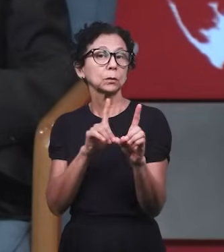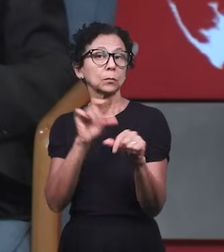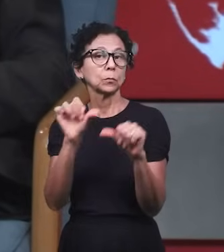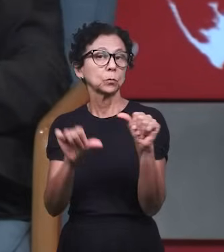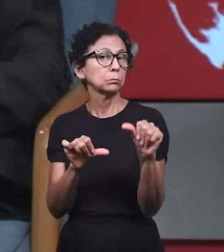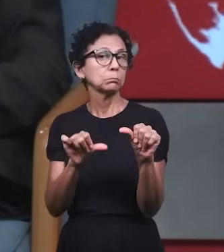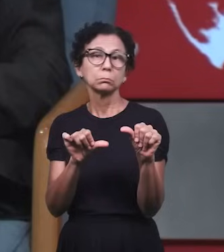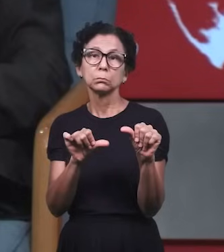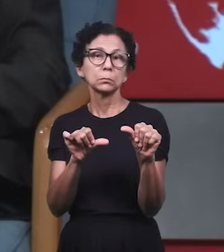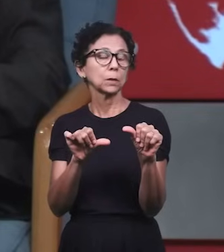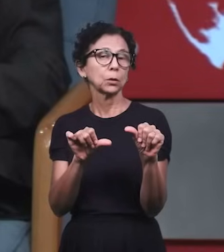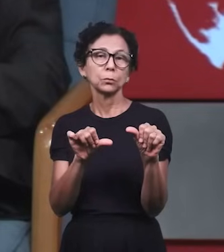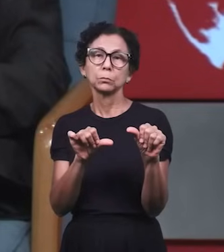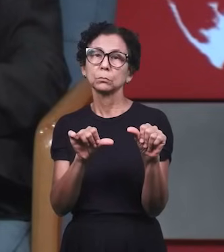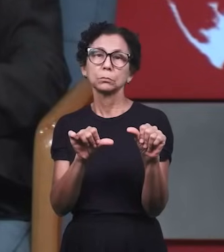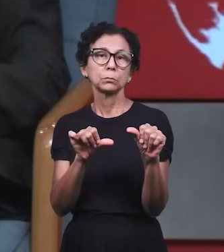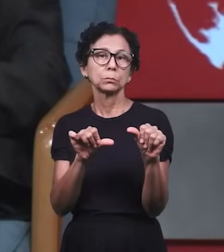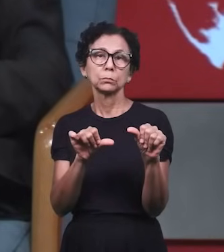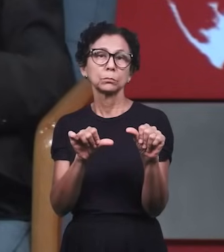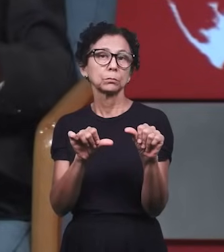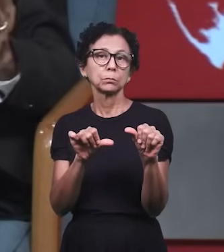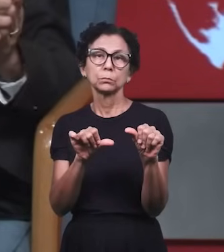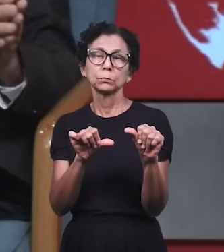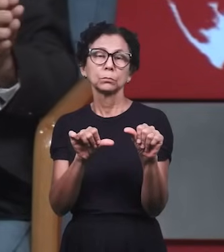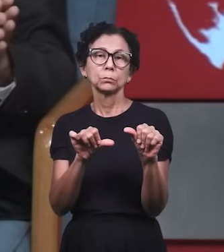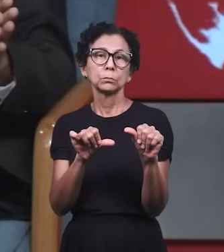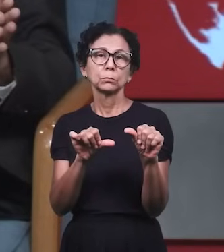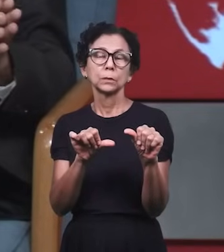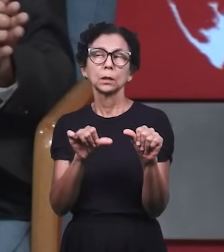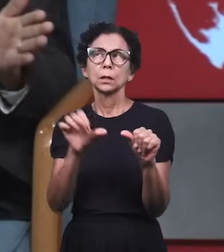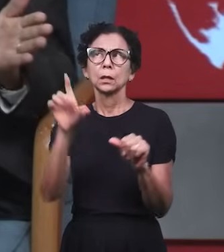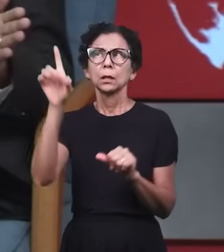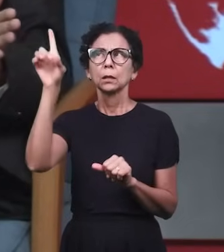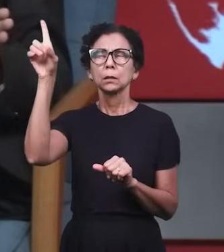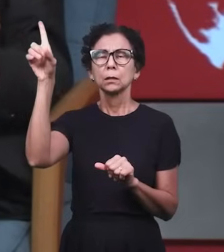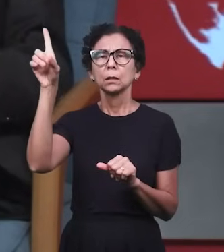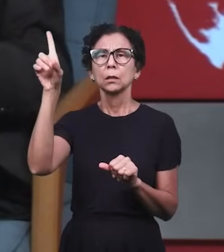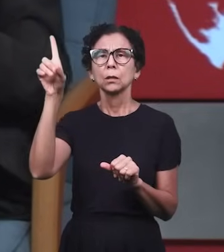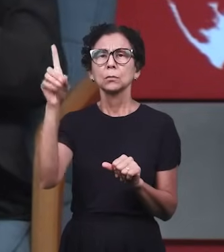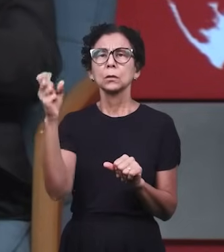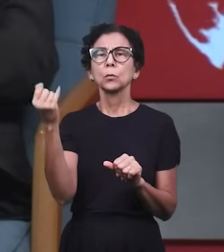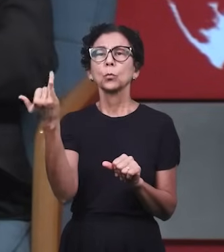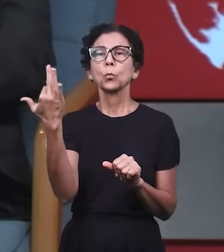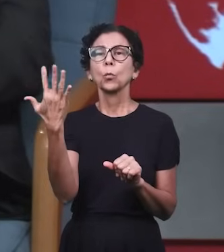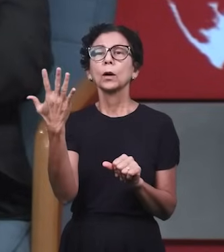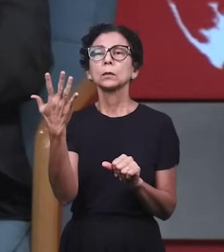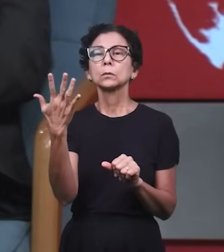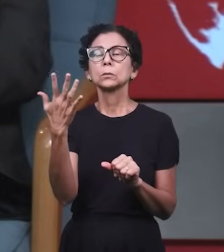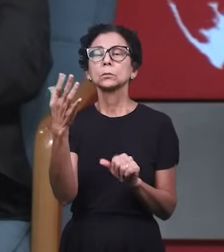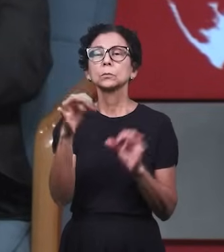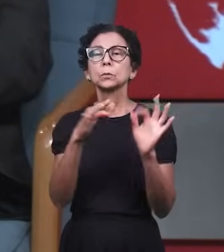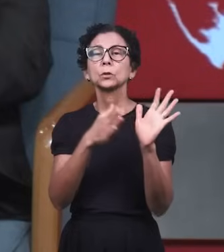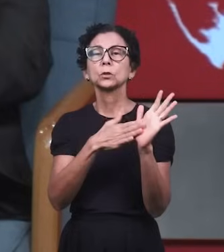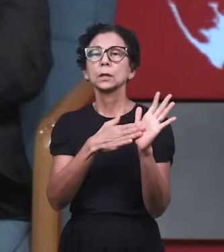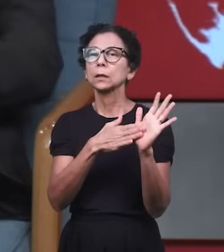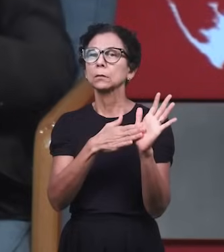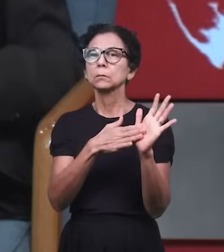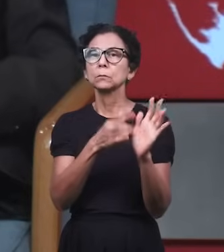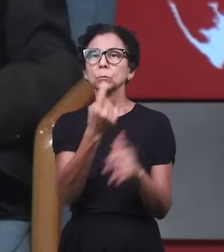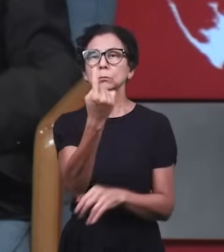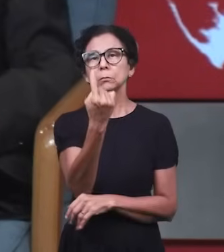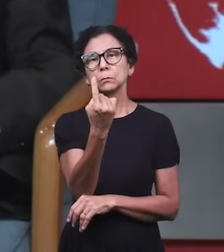dias, ela não mudou. Não, Deus não tem mais de um projeto, Deus tem um projeto único.